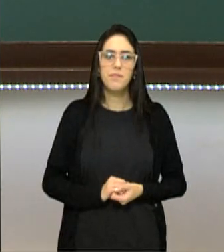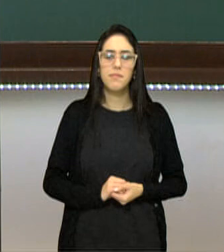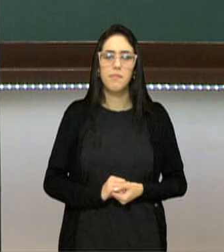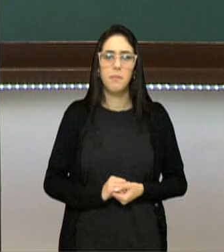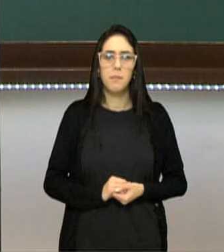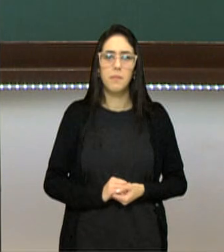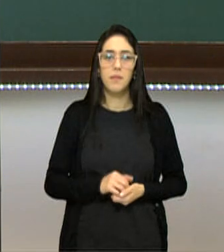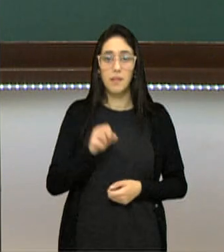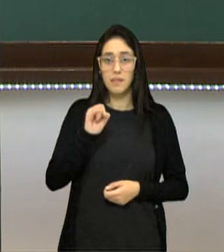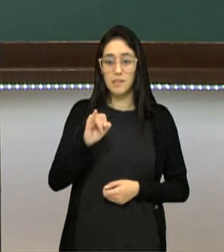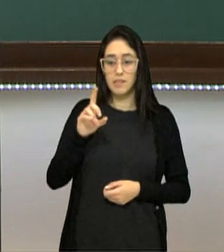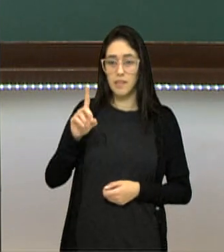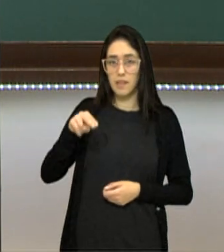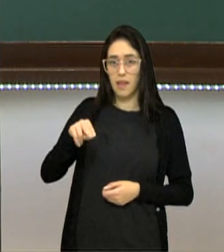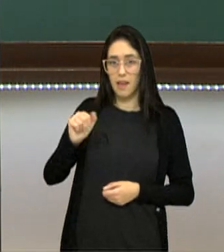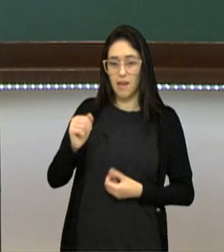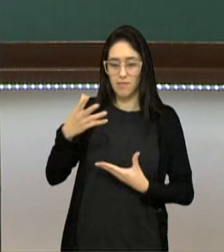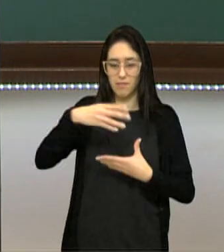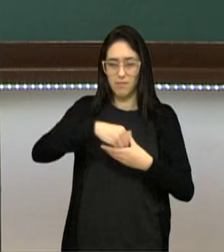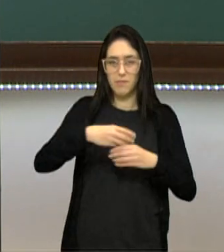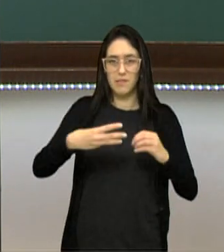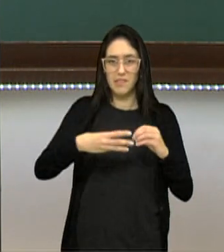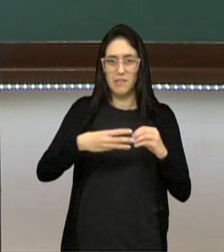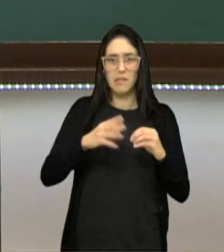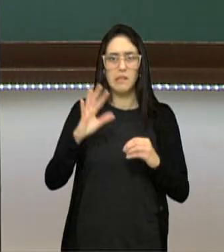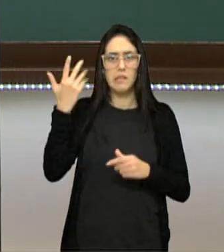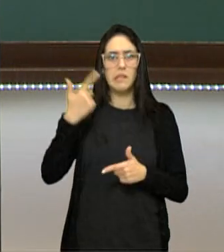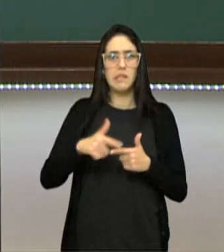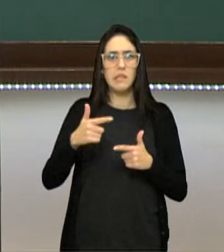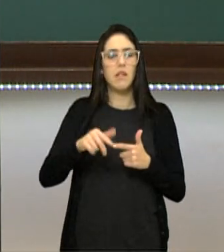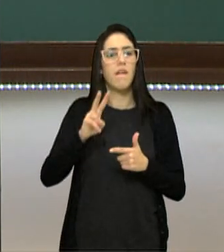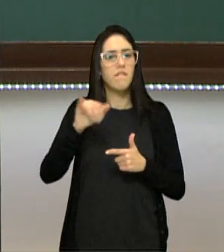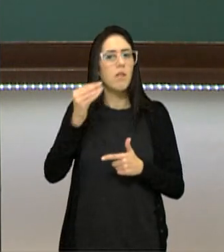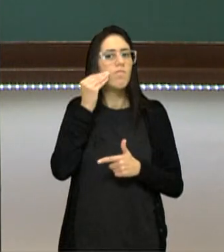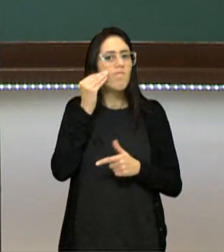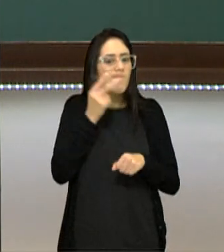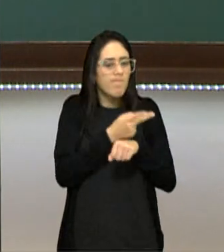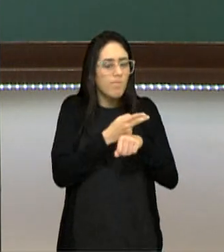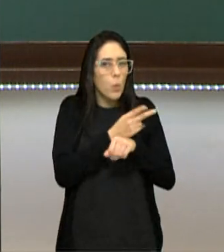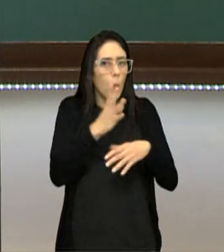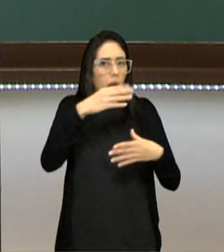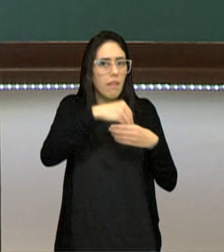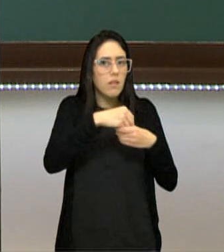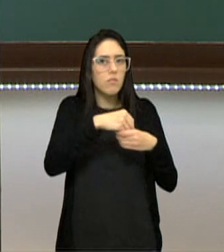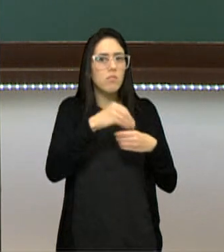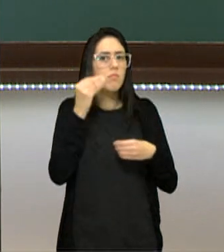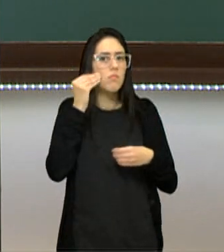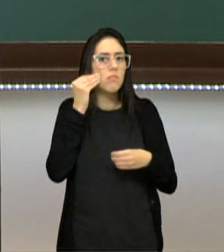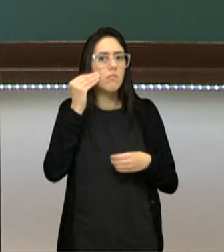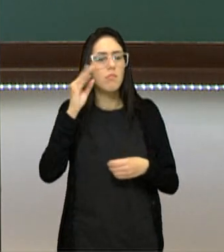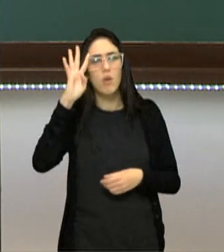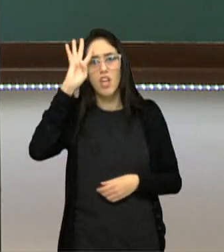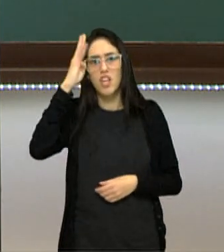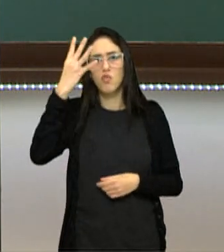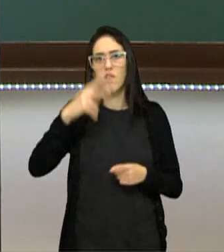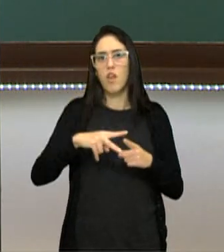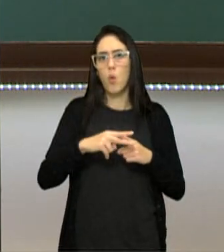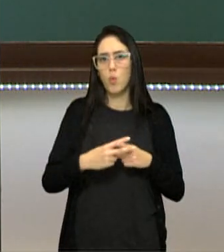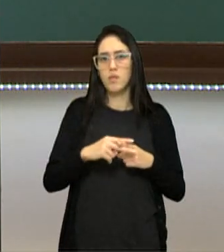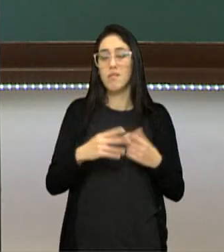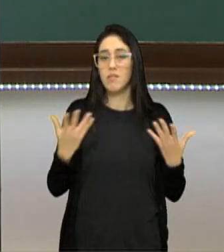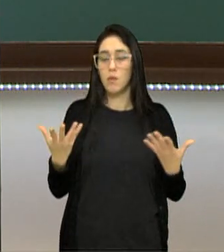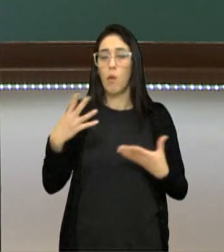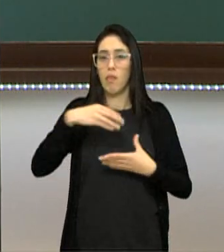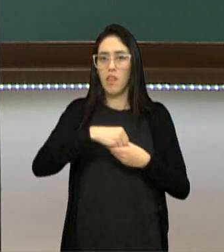Quando o DNA de uma célula é danificado, ele vai detectar o dano e tentar repará-la. Tá? Então existem durante todo o processo de divisão